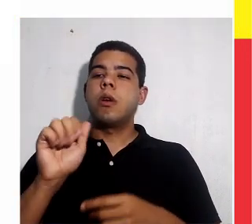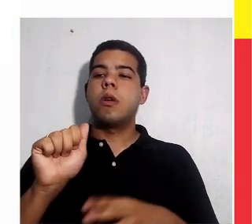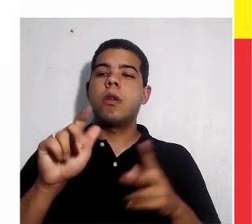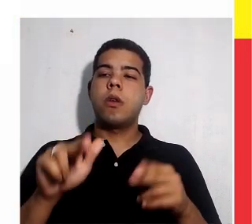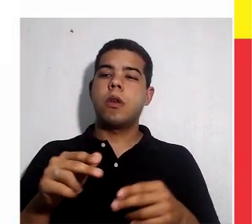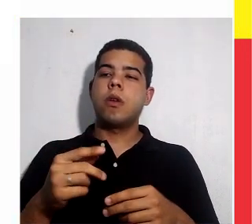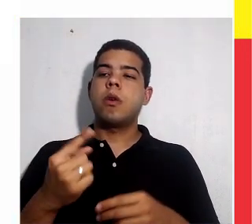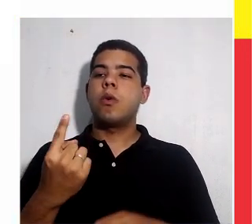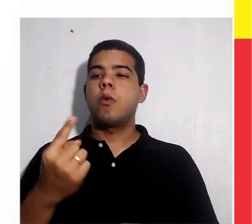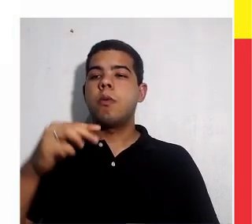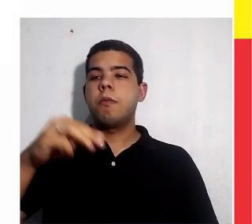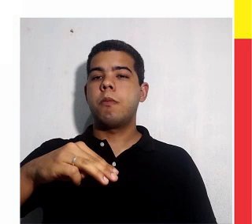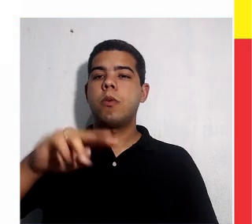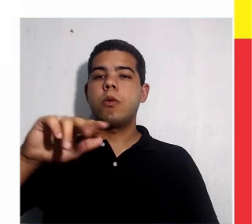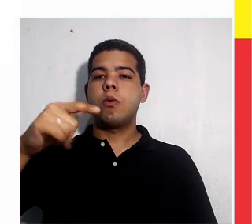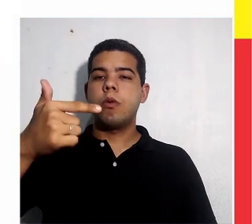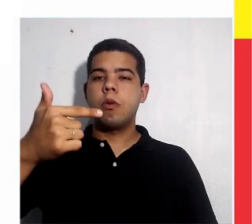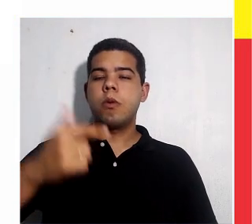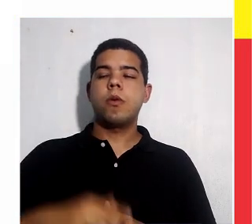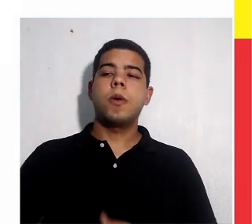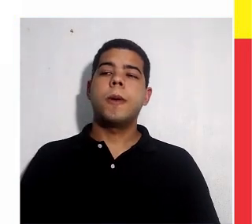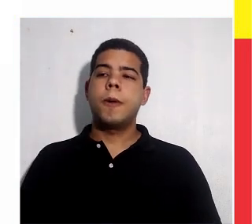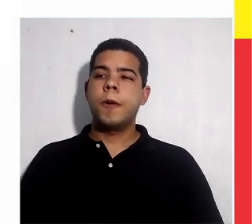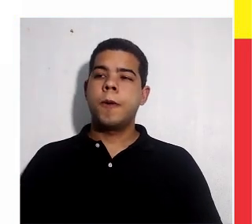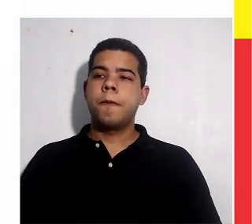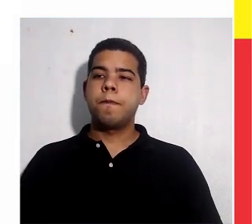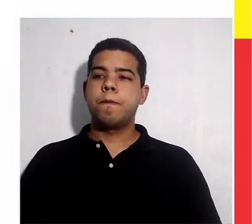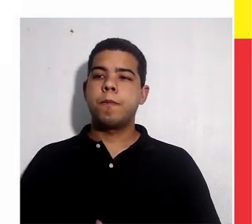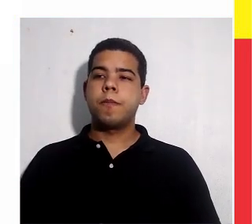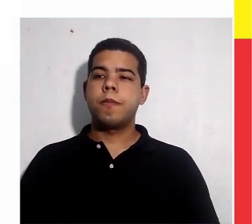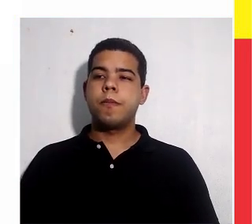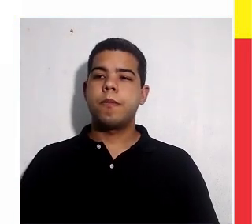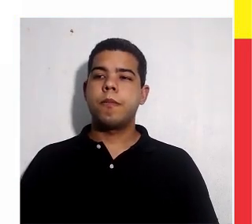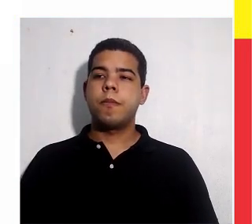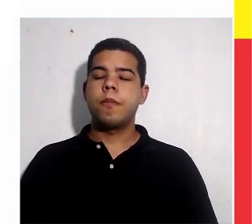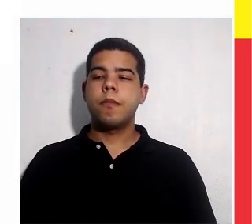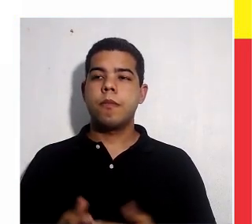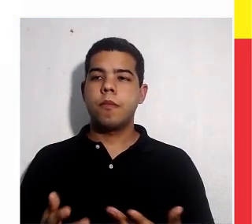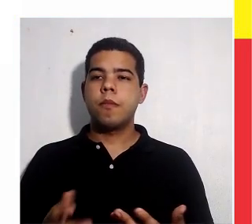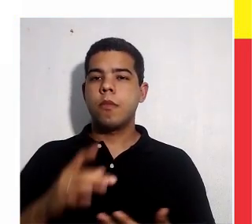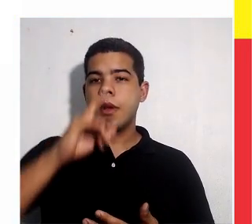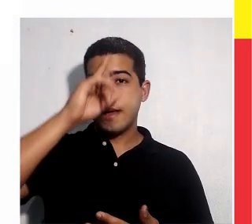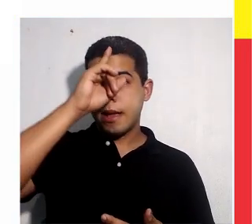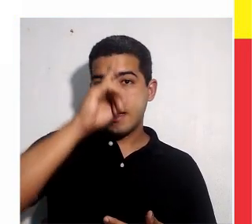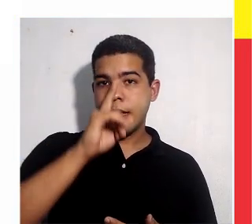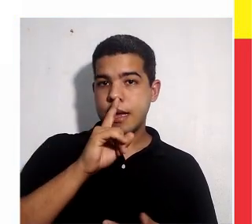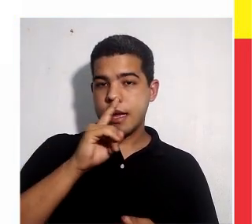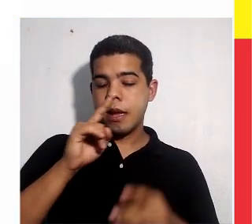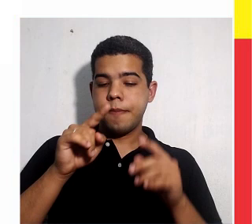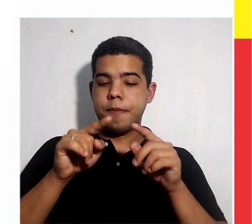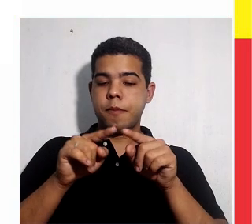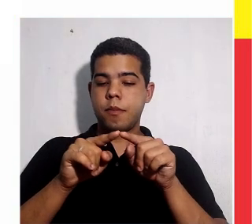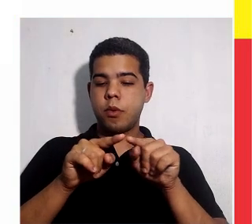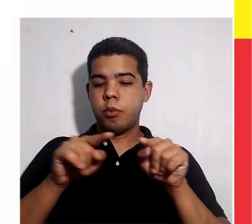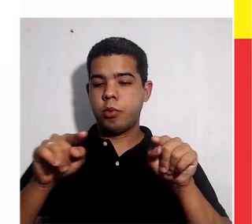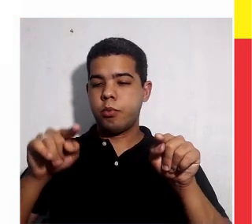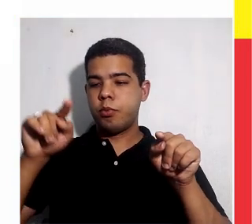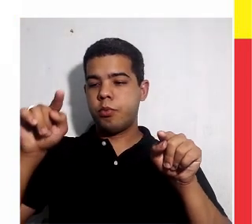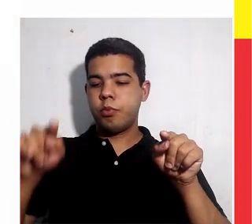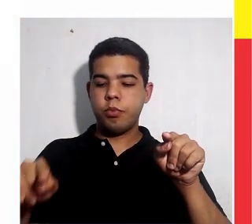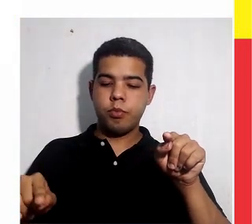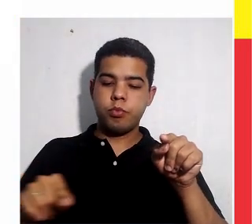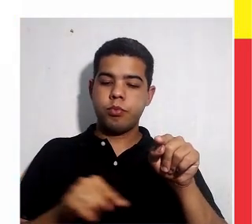2 dividido por 2 nós sabemos que dá 1 metro quadrado. Bom, a área da figura vai ser fazer a